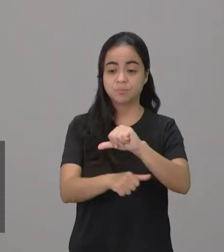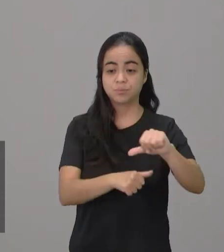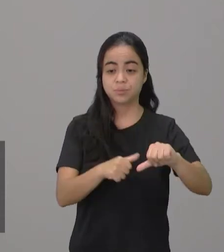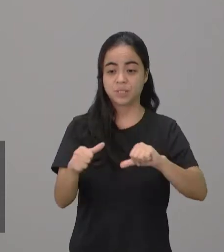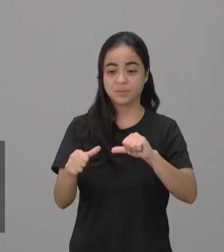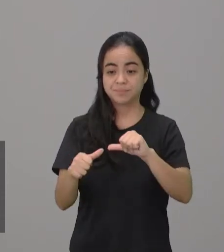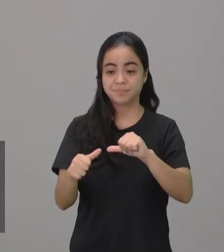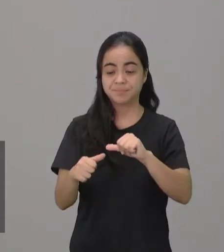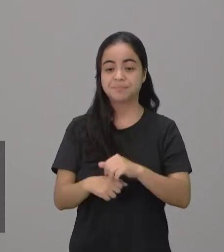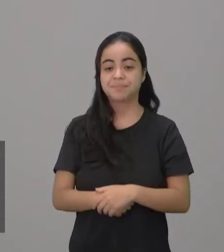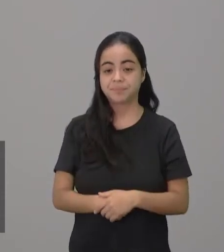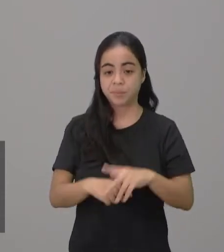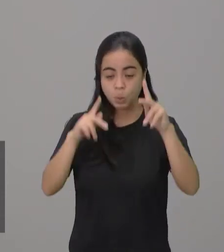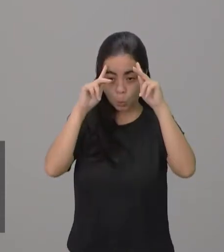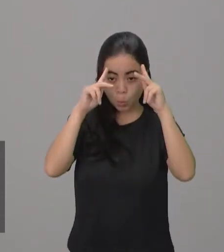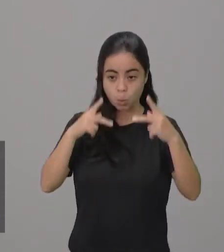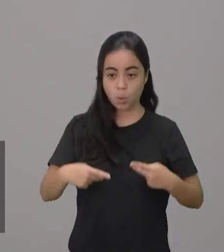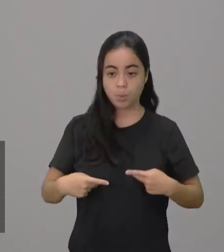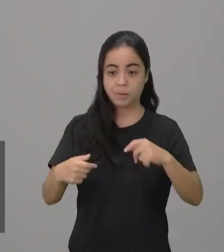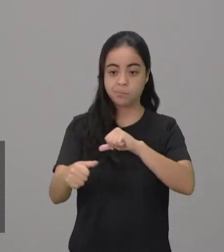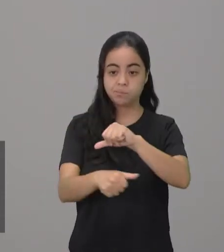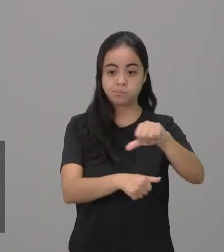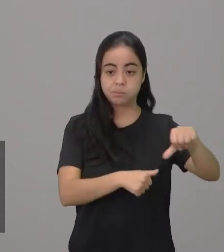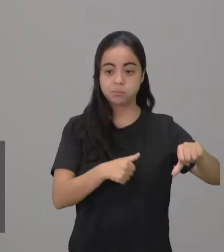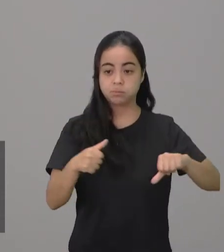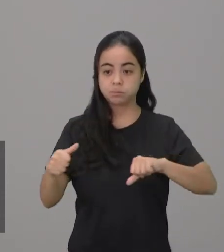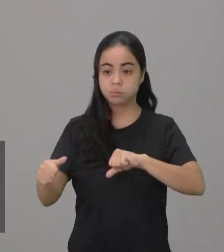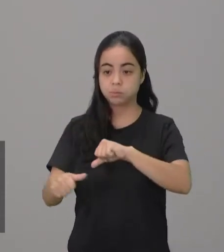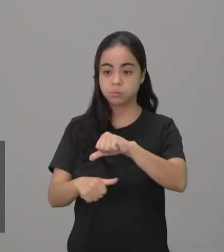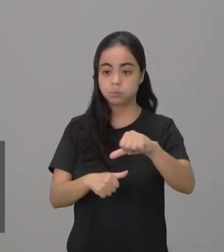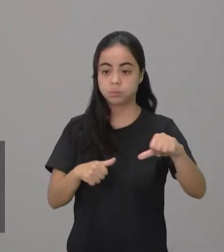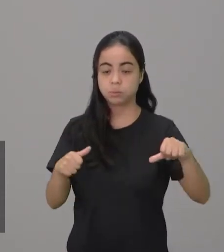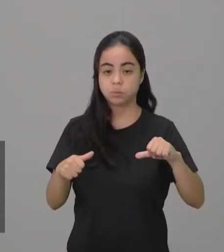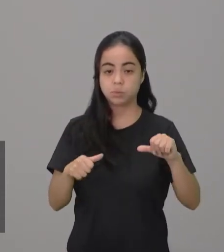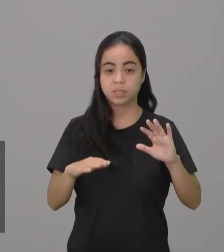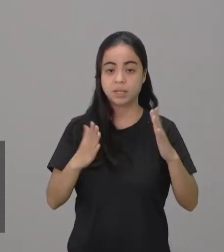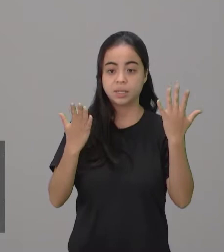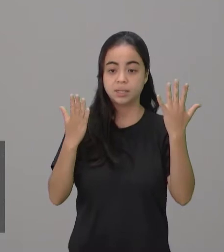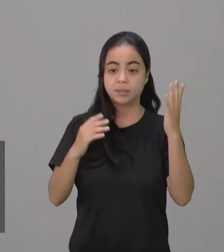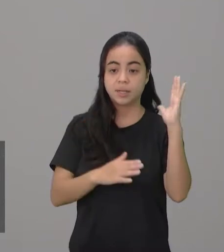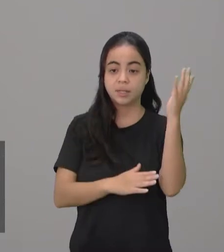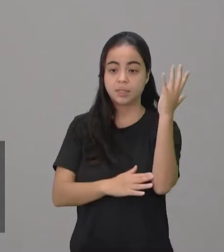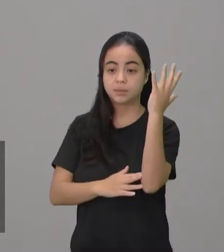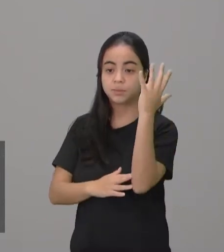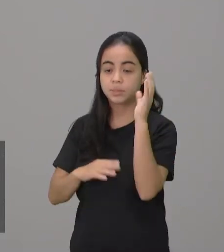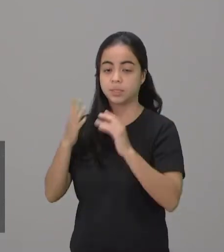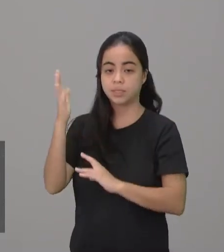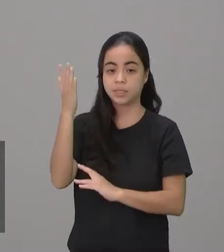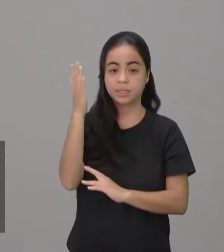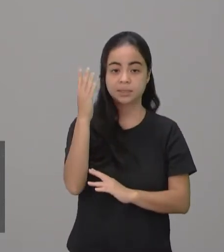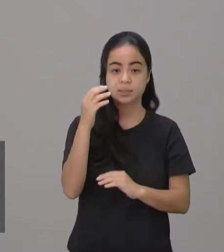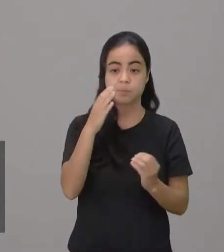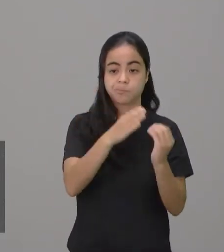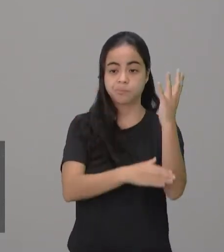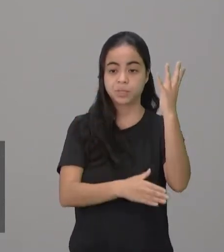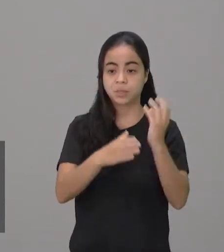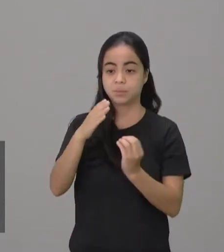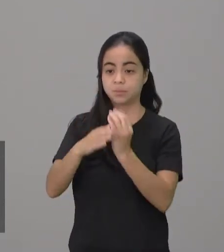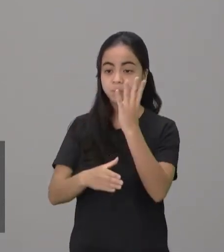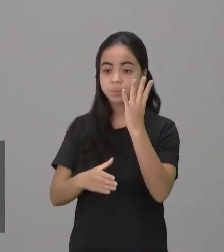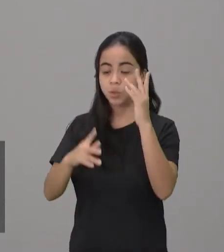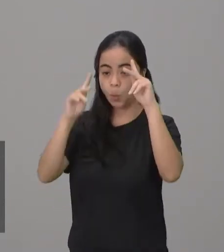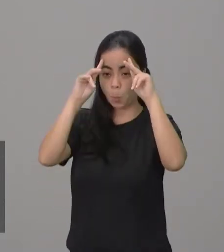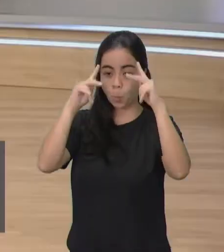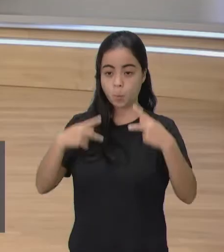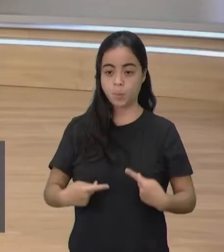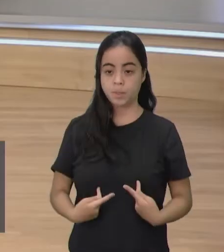da inércia, né? O homem ele transforma mesmo a natureza e faz com que a natureza tenha criações, e essas criações são